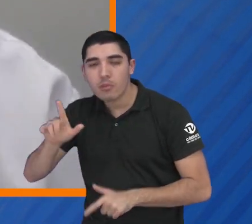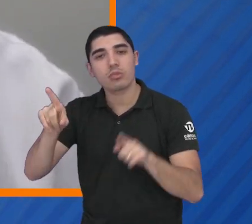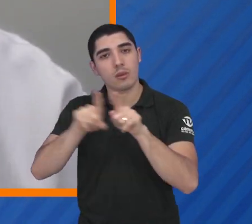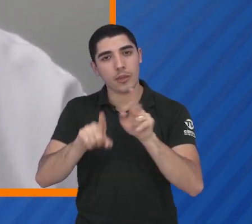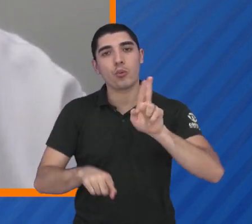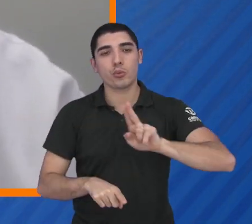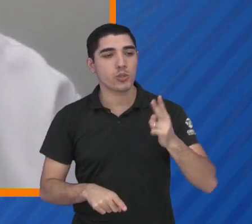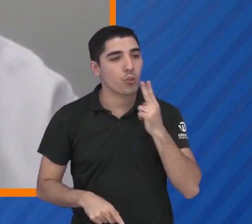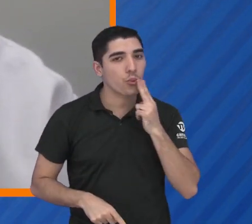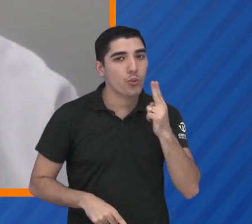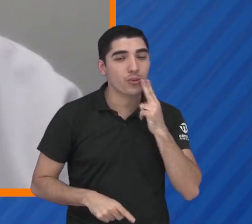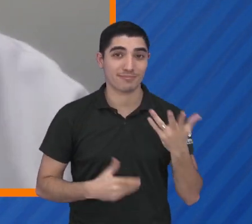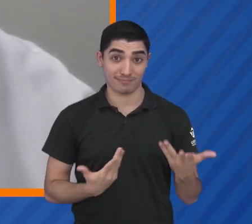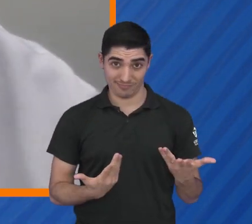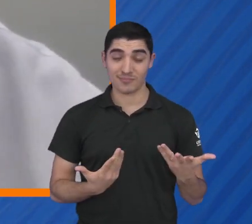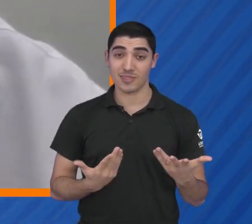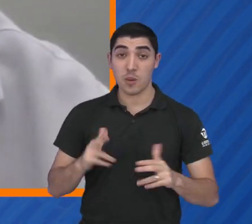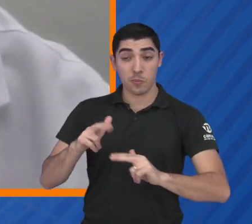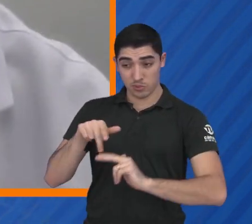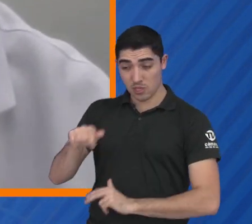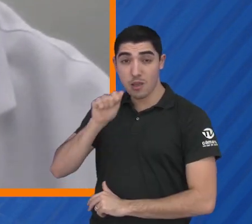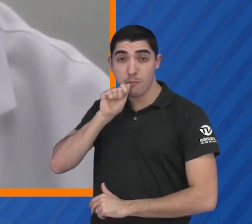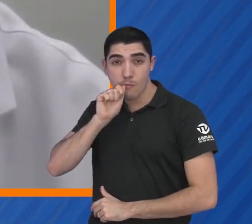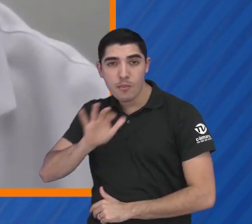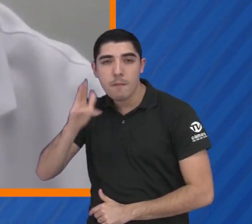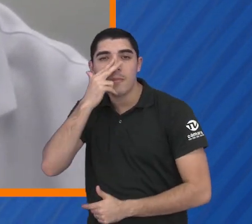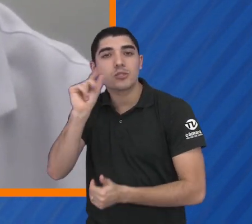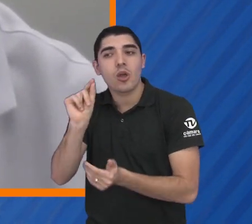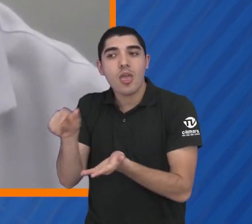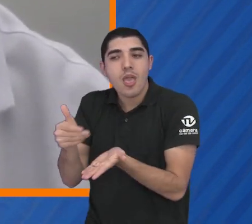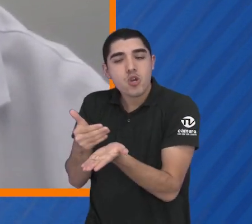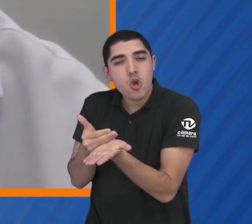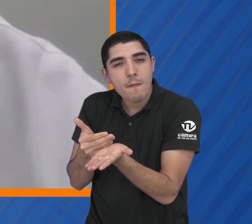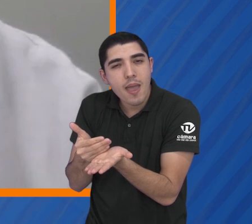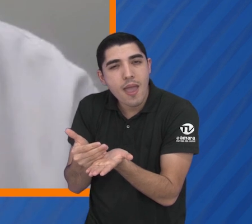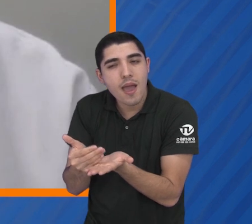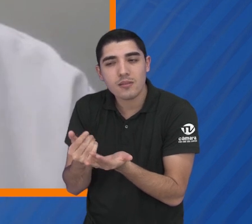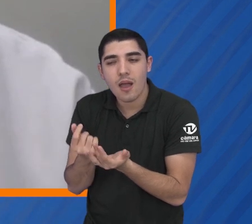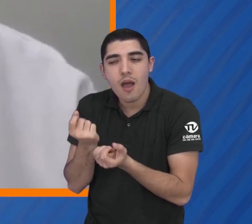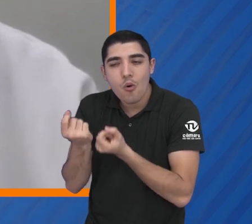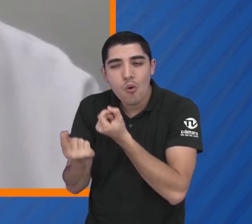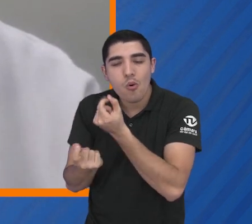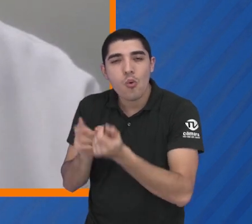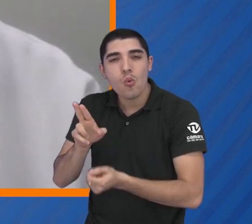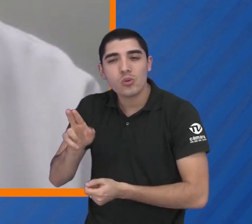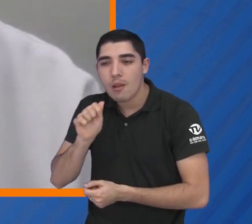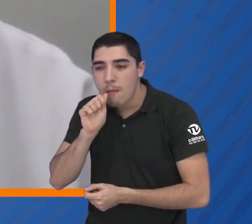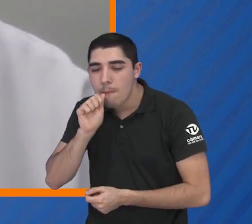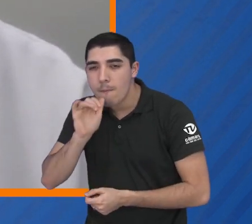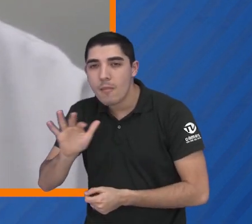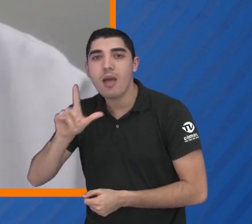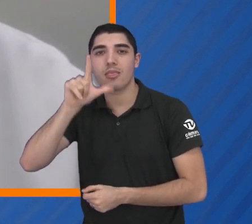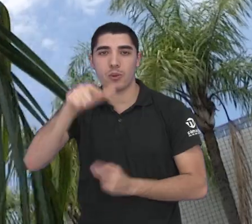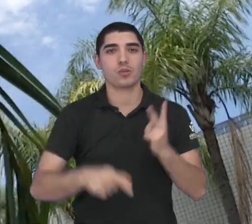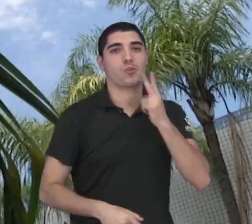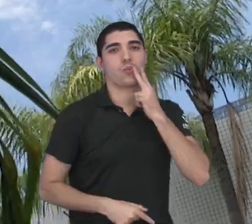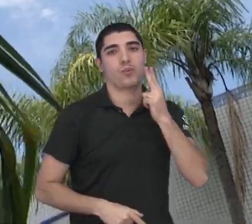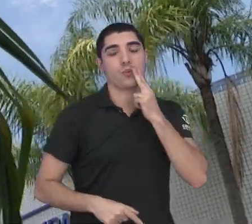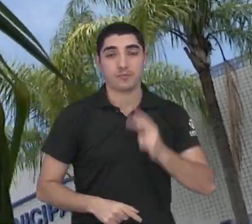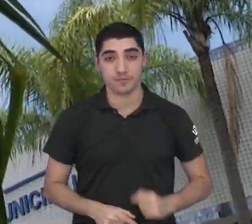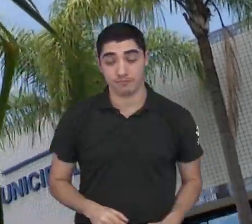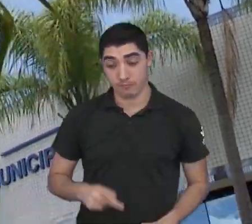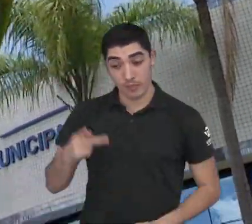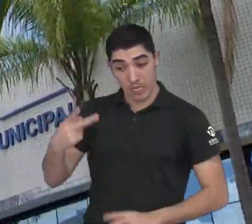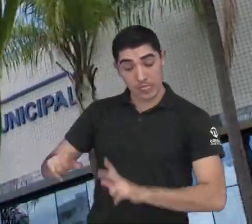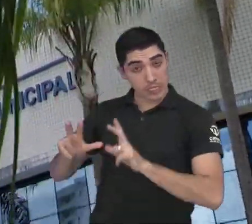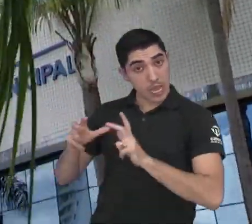fumam. Ou seja, ela é a porta de entrada, tem sido a porta de entrada para as pessoas começarem a fumar. Na